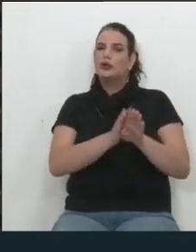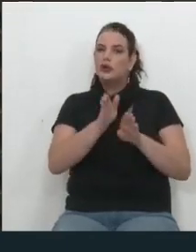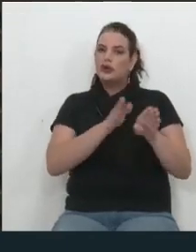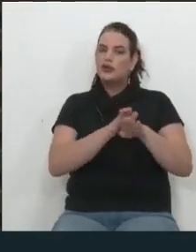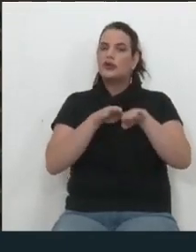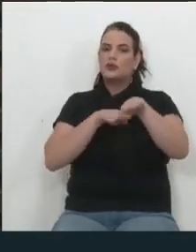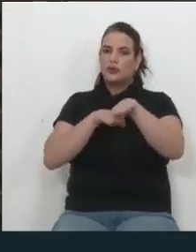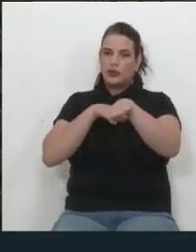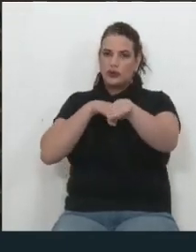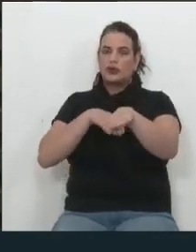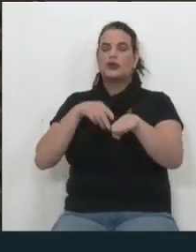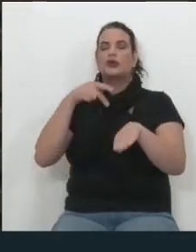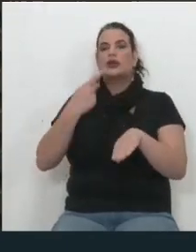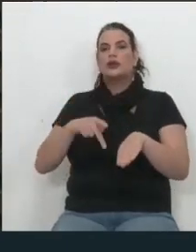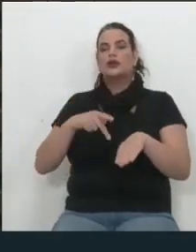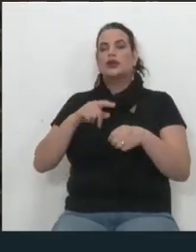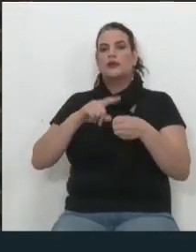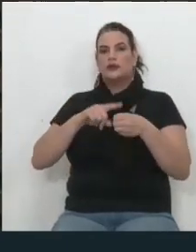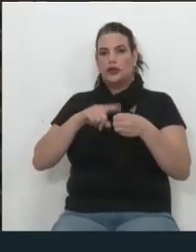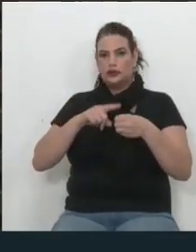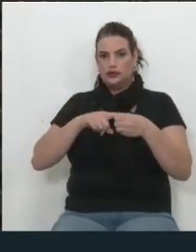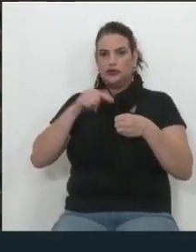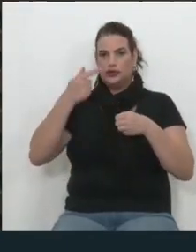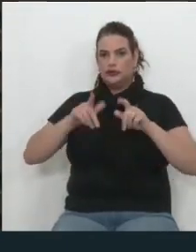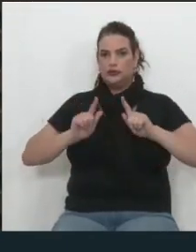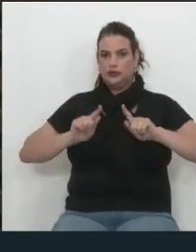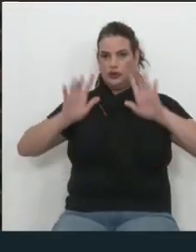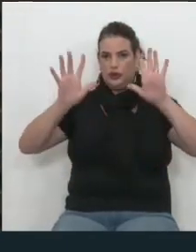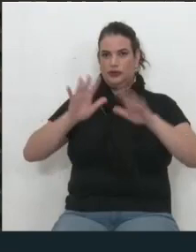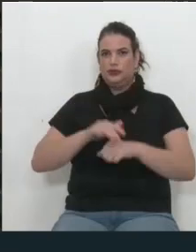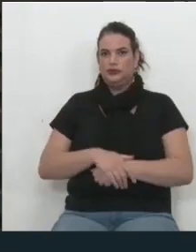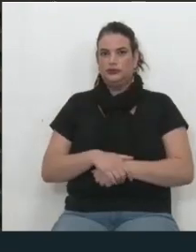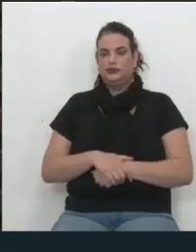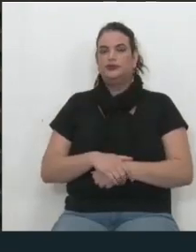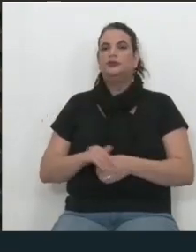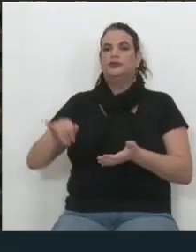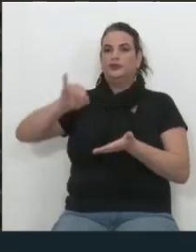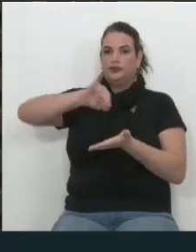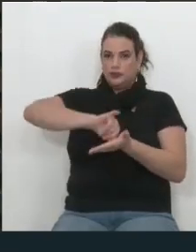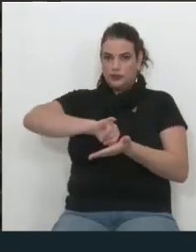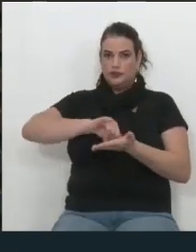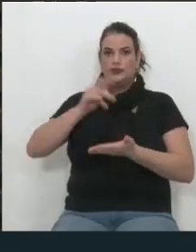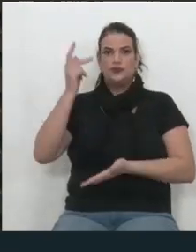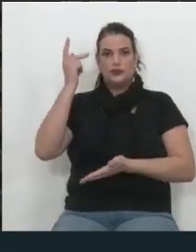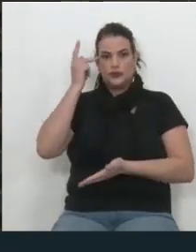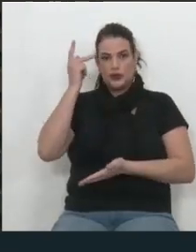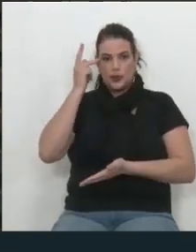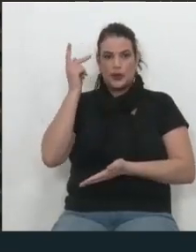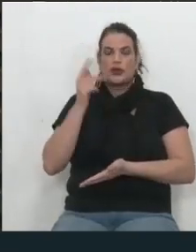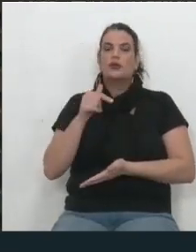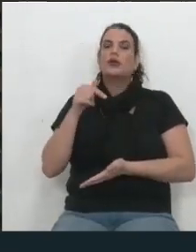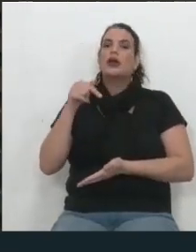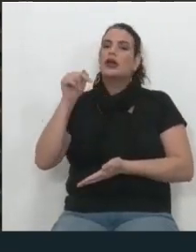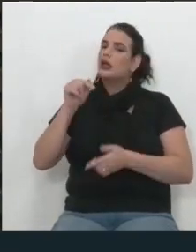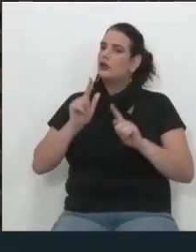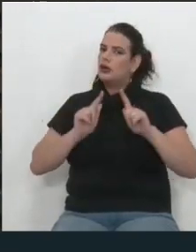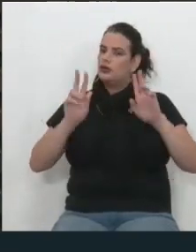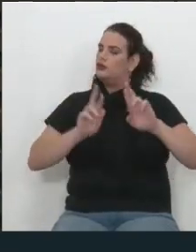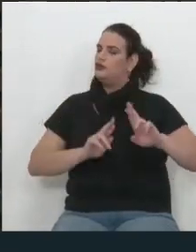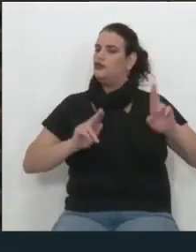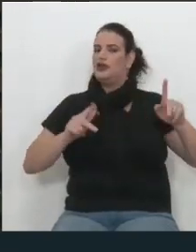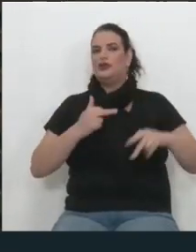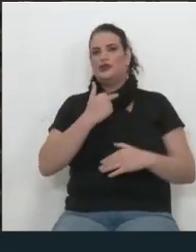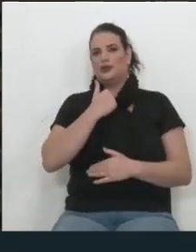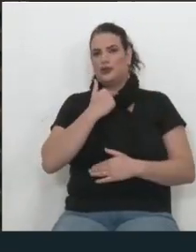da cidade de Guarulhos, como disse da própria capital paulista, Guarulhos não pode ser diferente. E dos